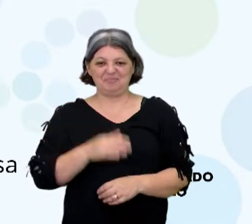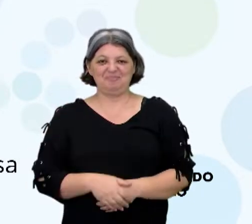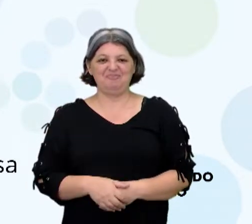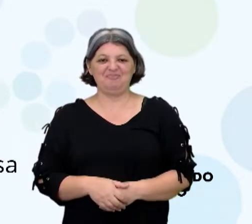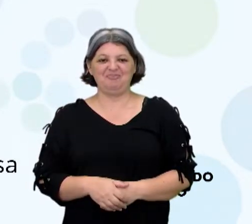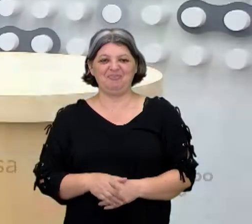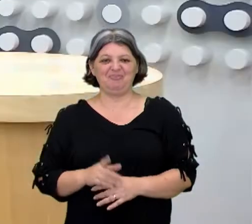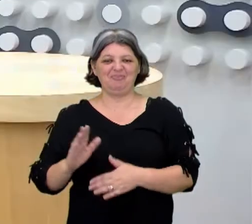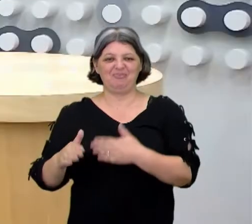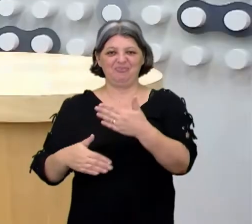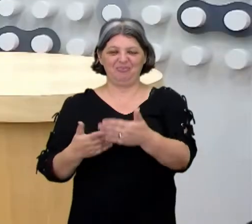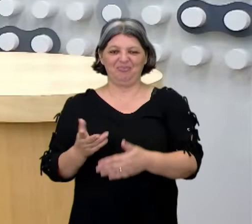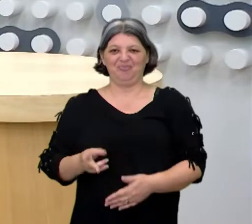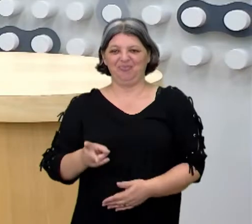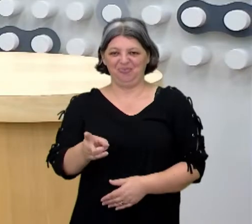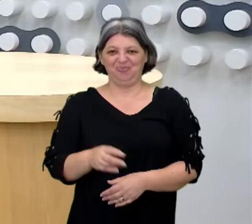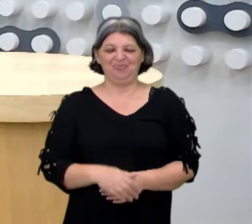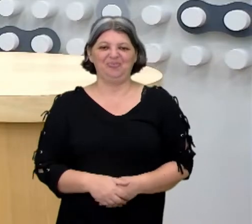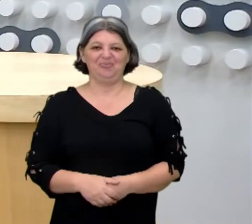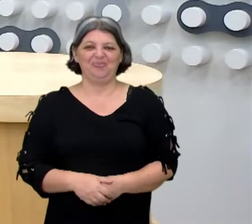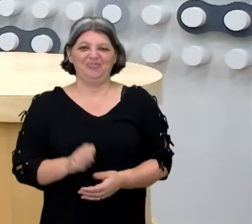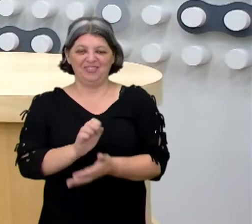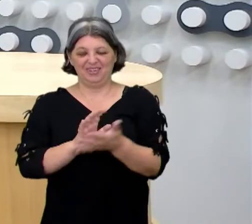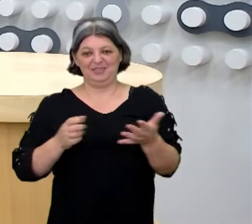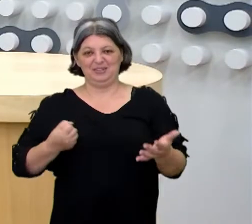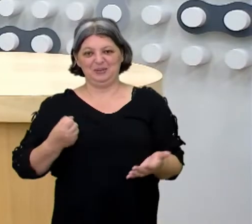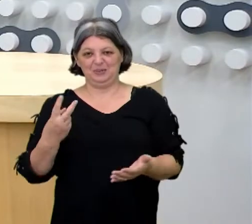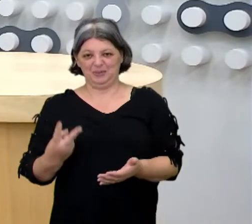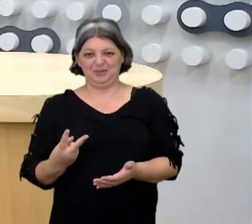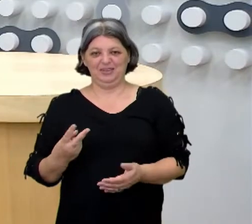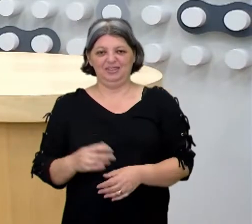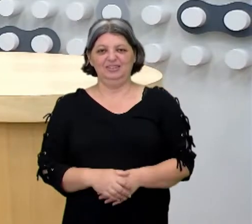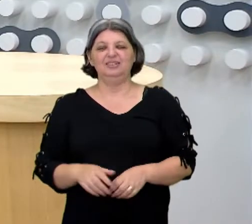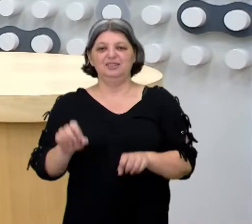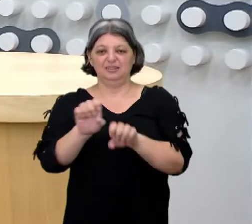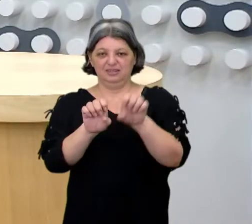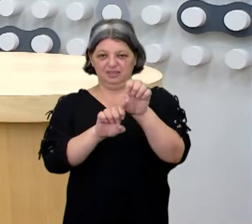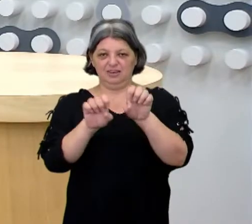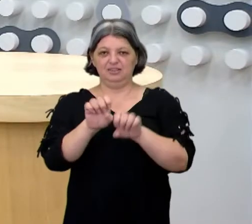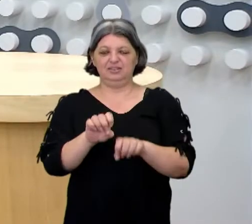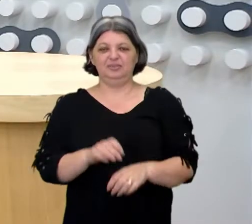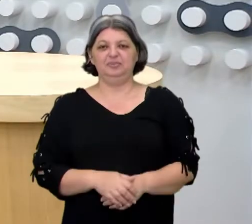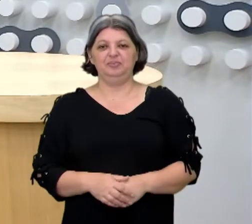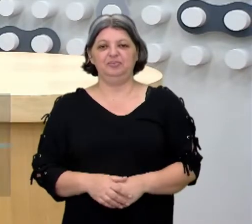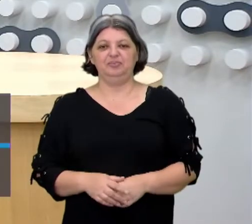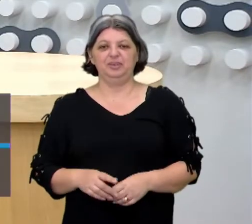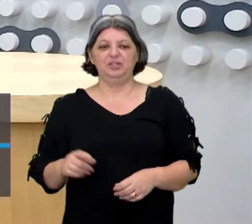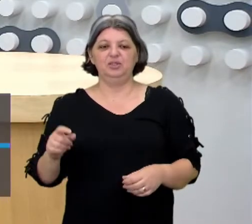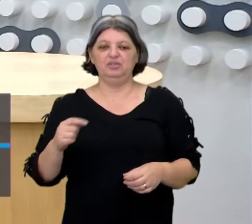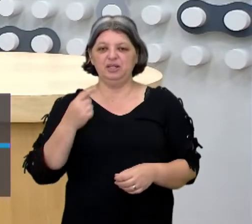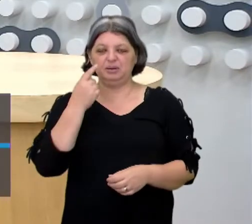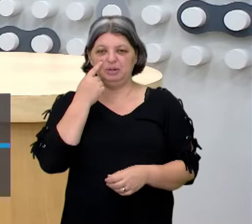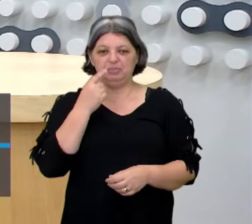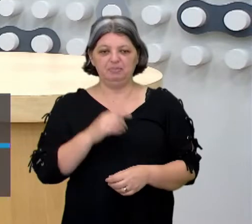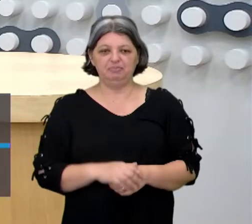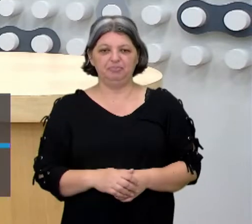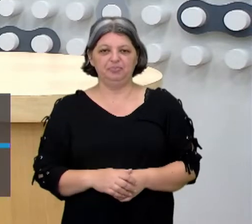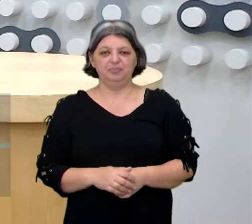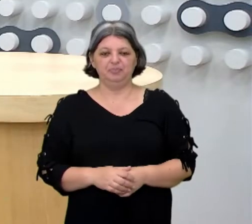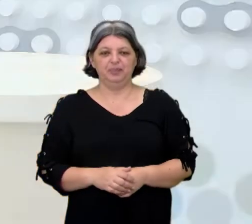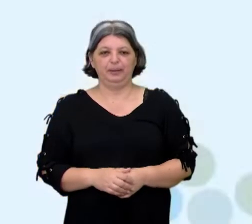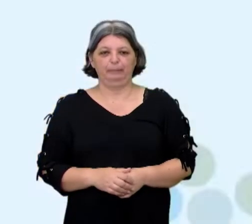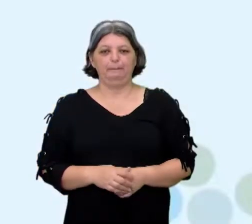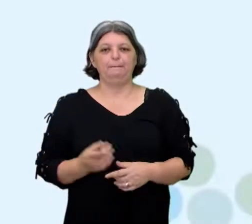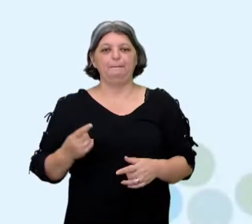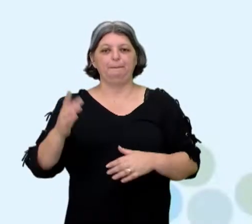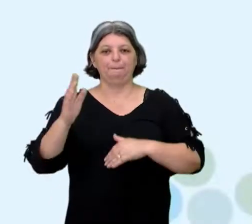aí sequência, né, a essa atividade 2, que fala aí sobre a estrutura interna do planeta, mas antes nós vamos ver aí, né,